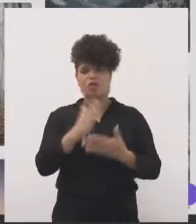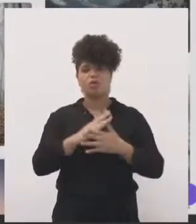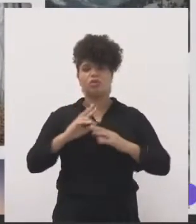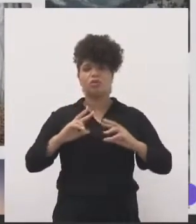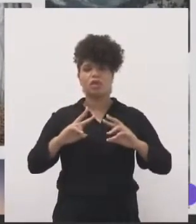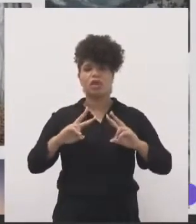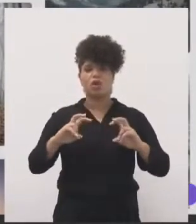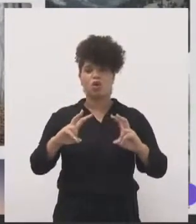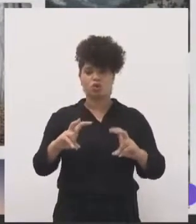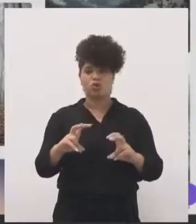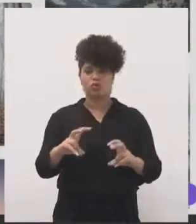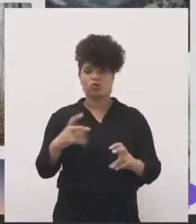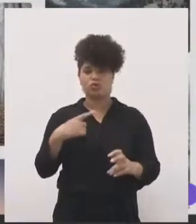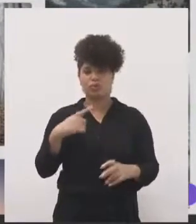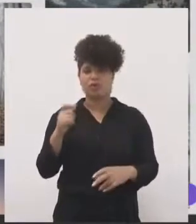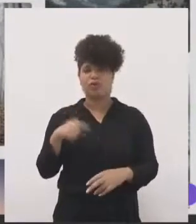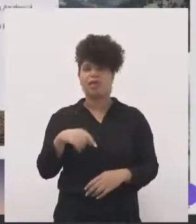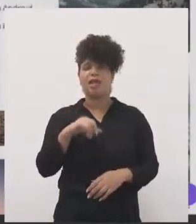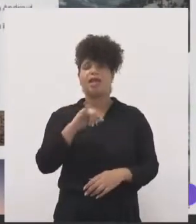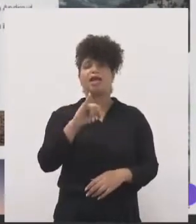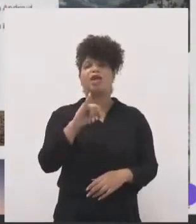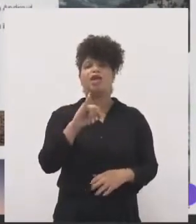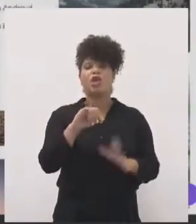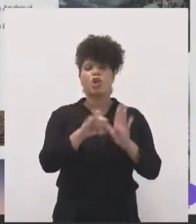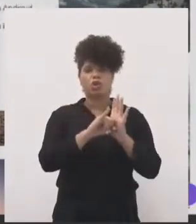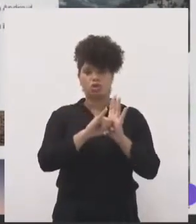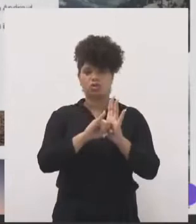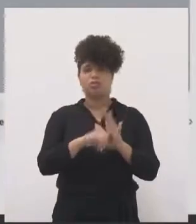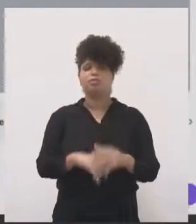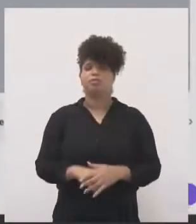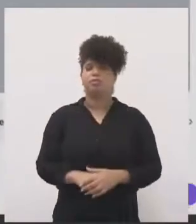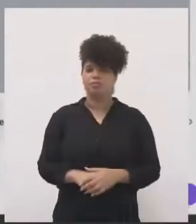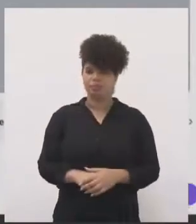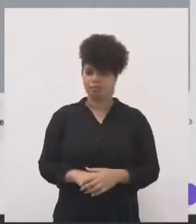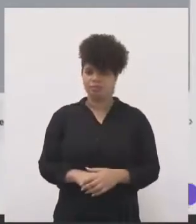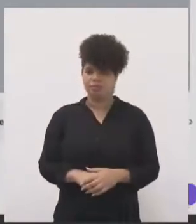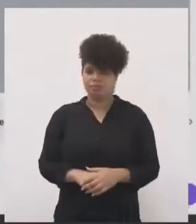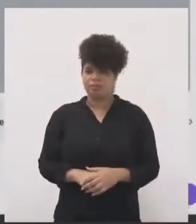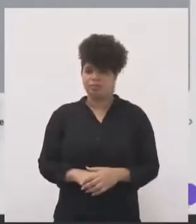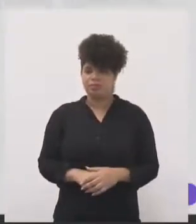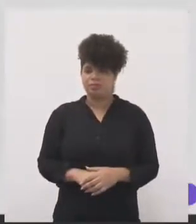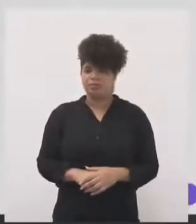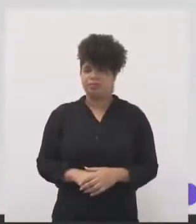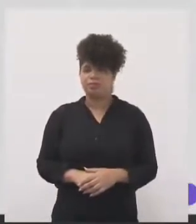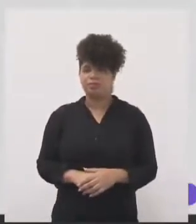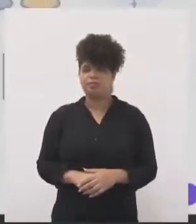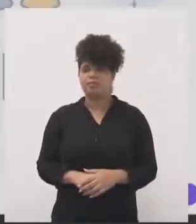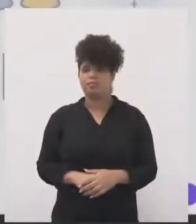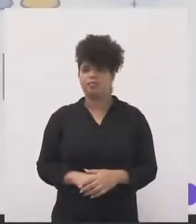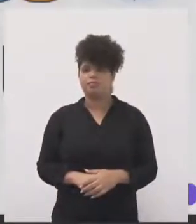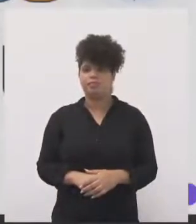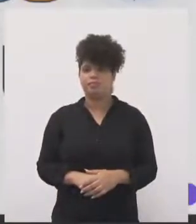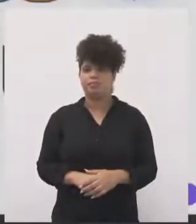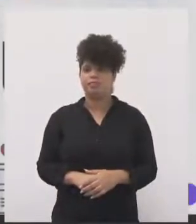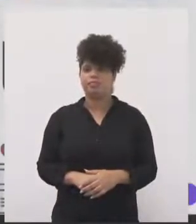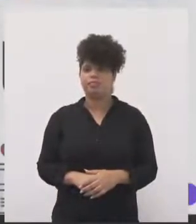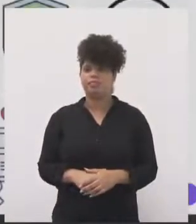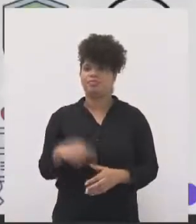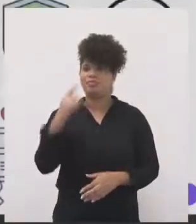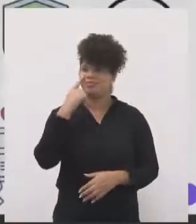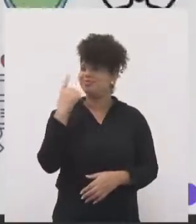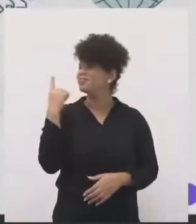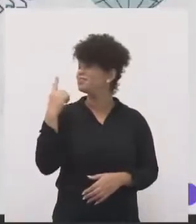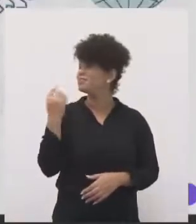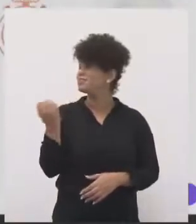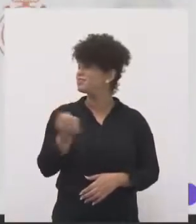gente estiver explorando os ícones, por exemplo. Então, aqui é a biblioteca só de ícones. Olha quanta coisa